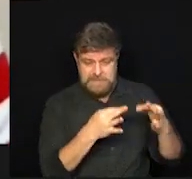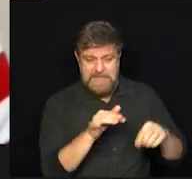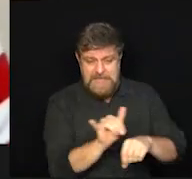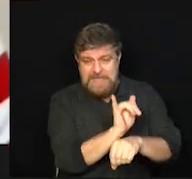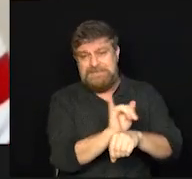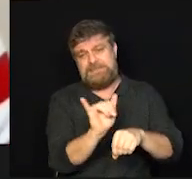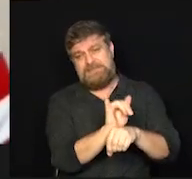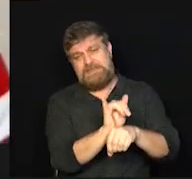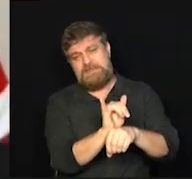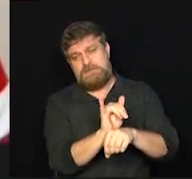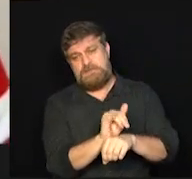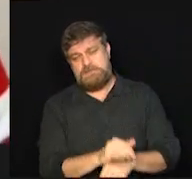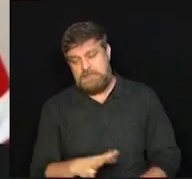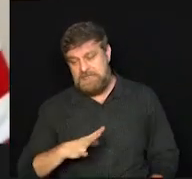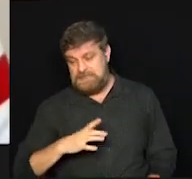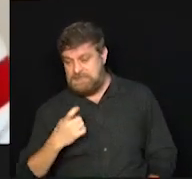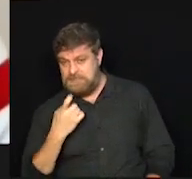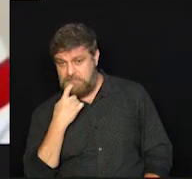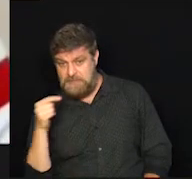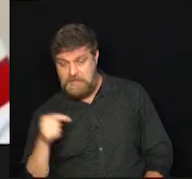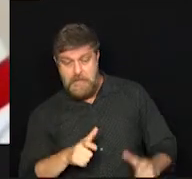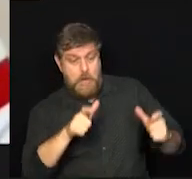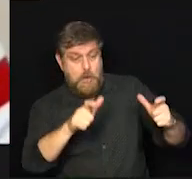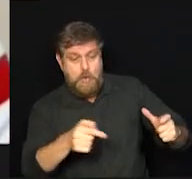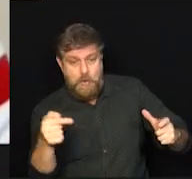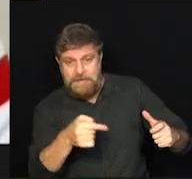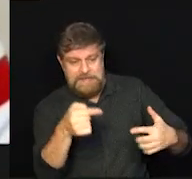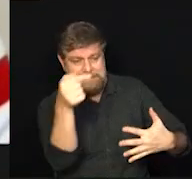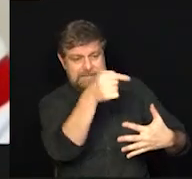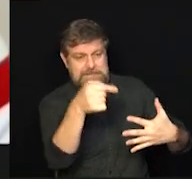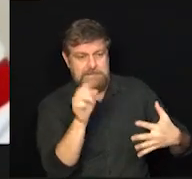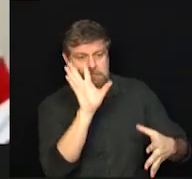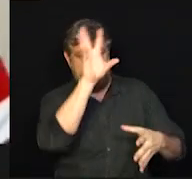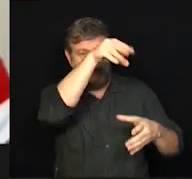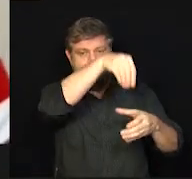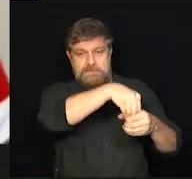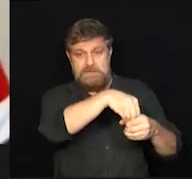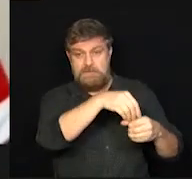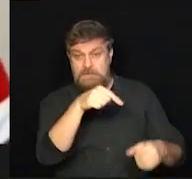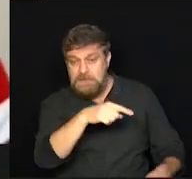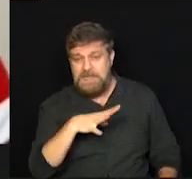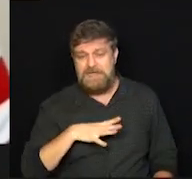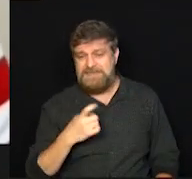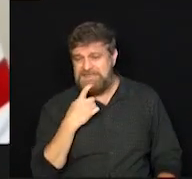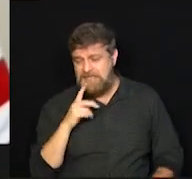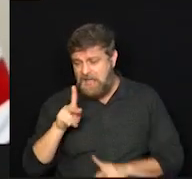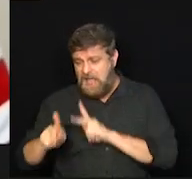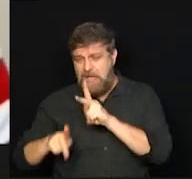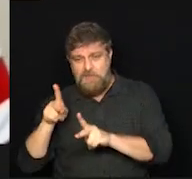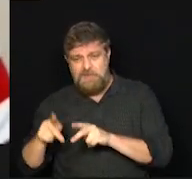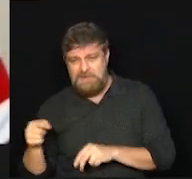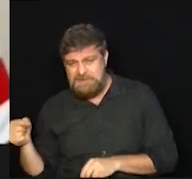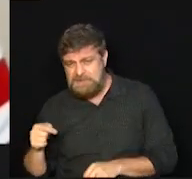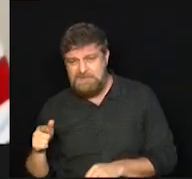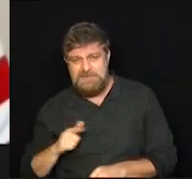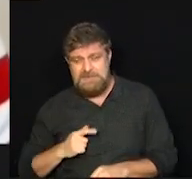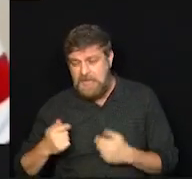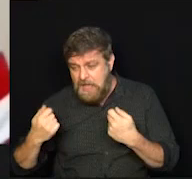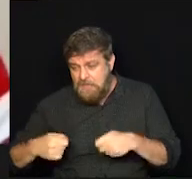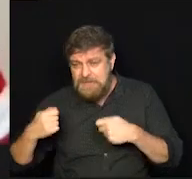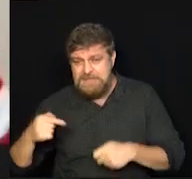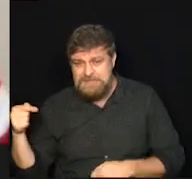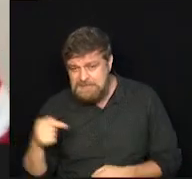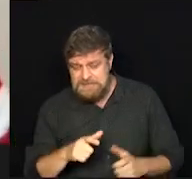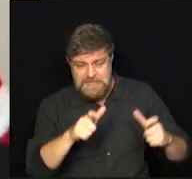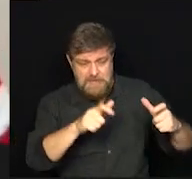para cidade né ele vai o espaço que talvez é a cidade EA população ao entorno processo cidade precisam